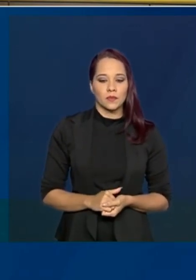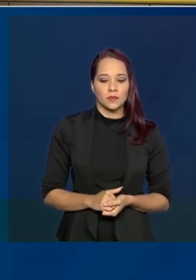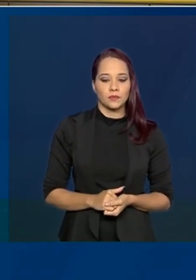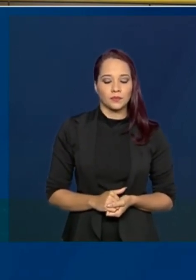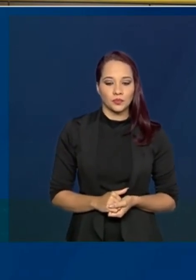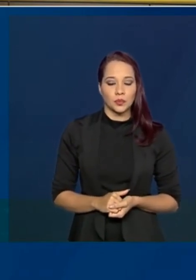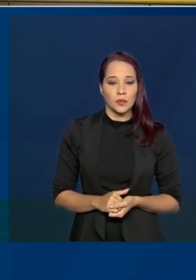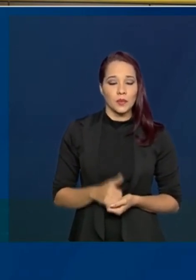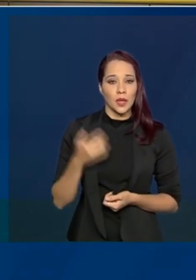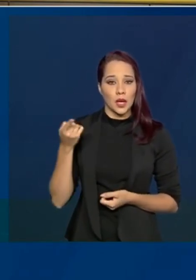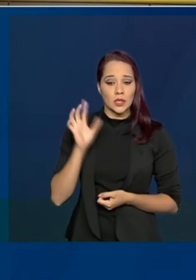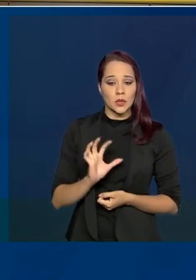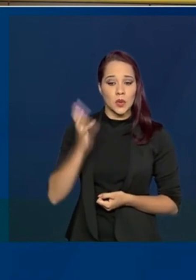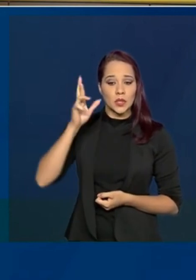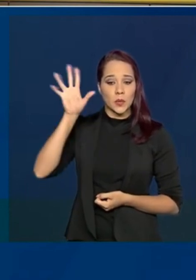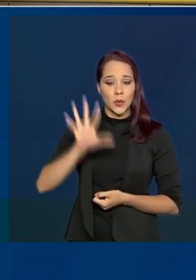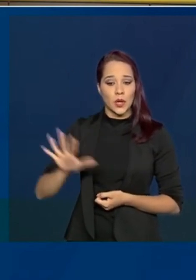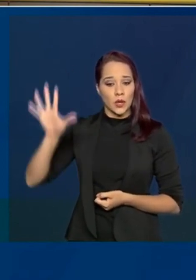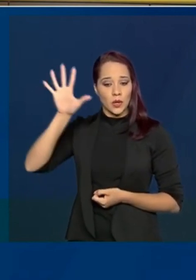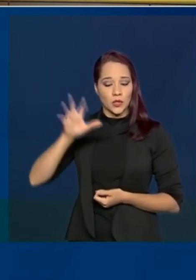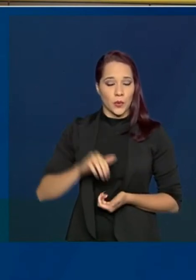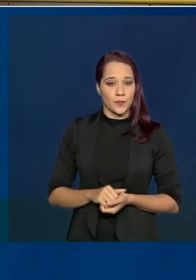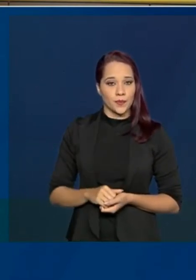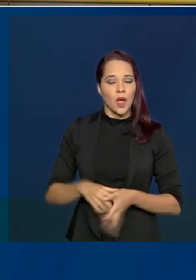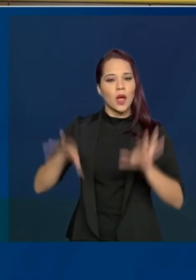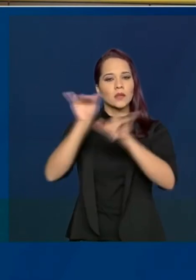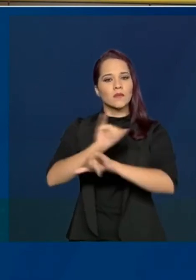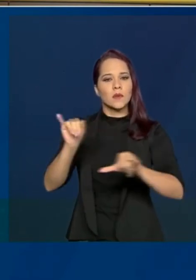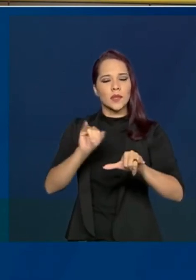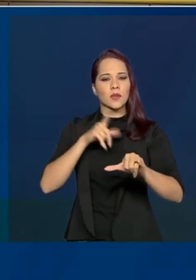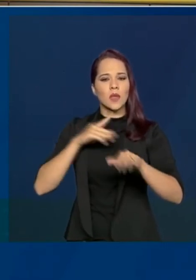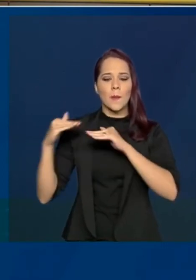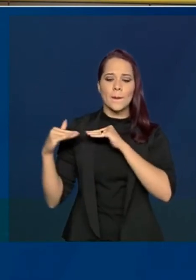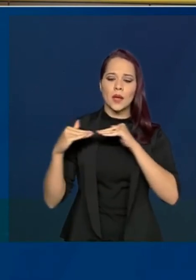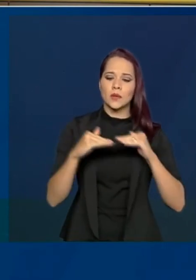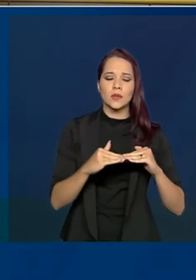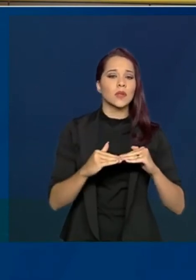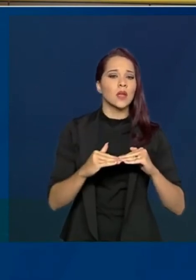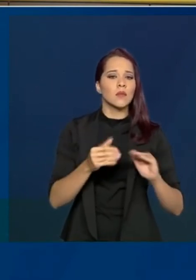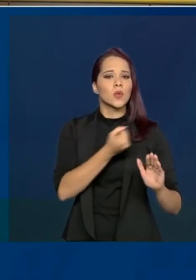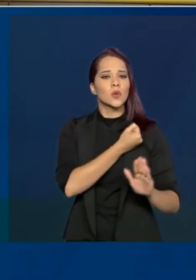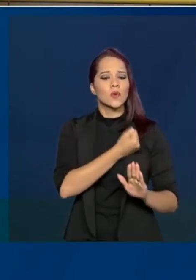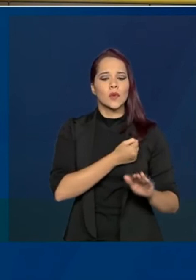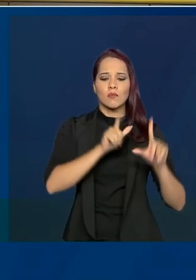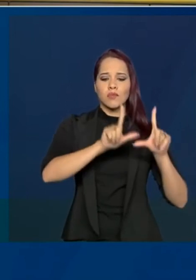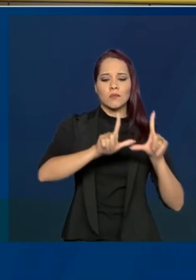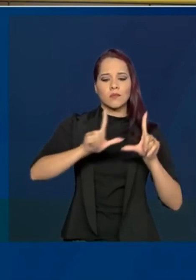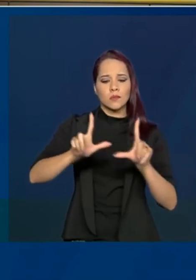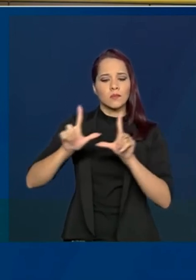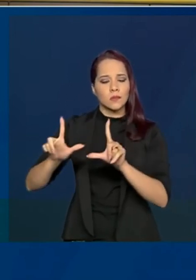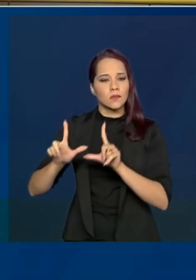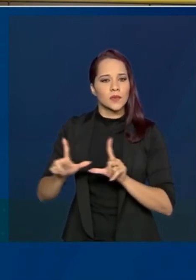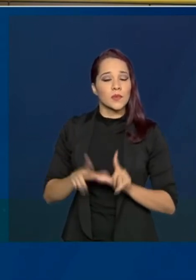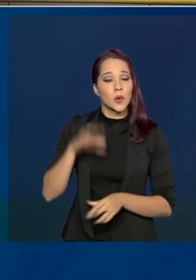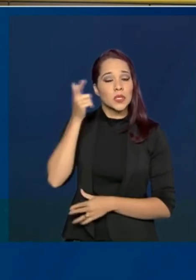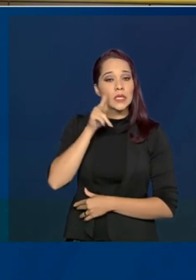Essa é a situação epidemiológica por região. Os dados eles estão padronizados pelo mesmo número, justamente para a gente ver um pouco